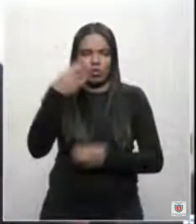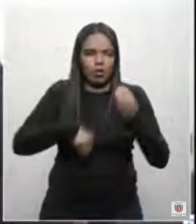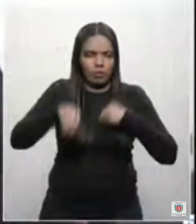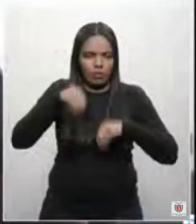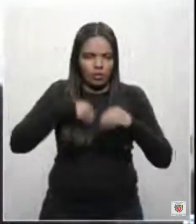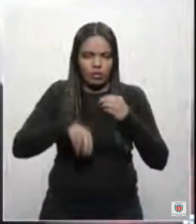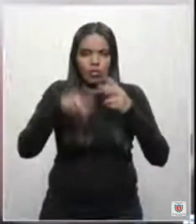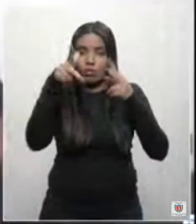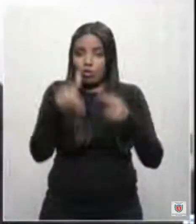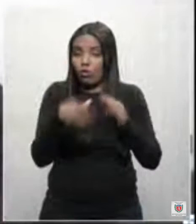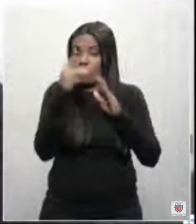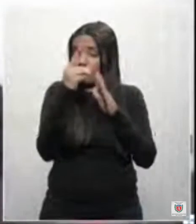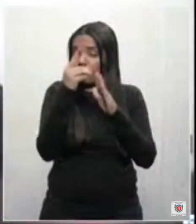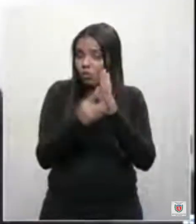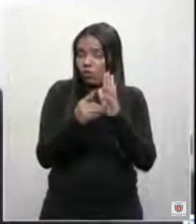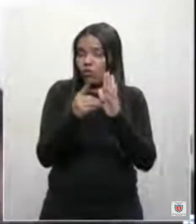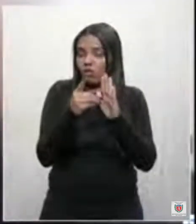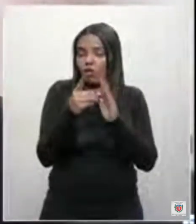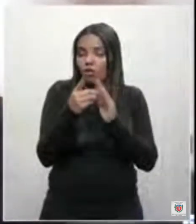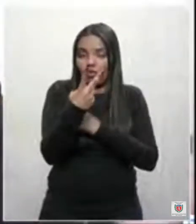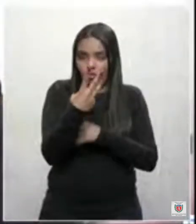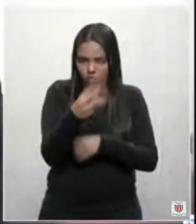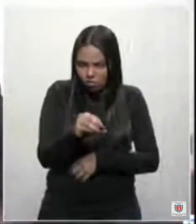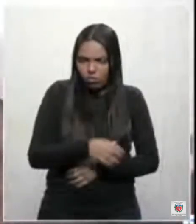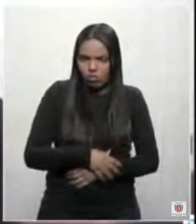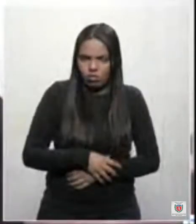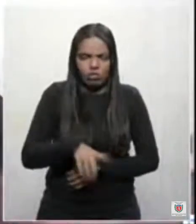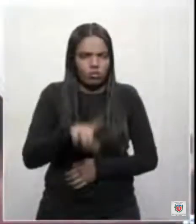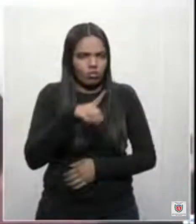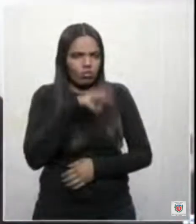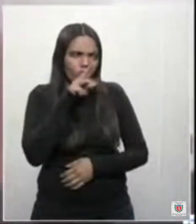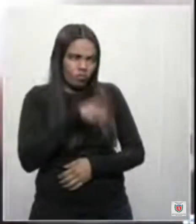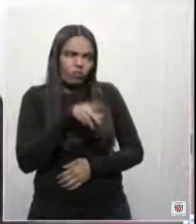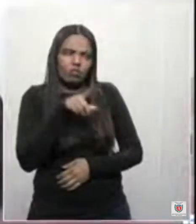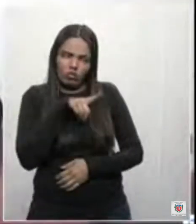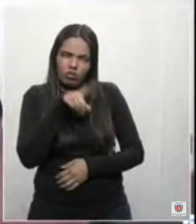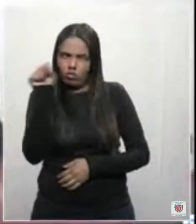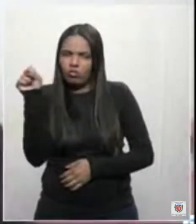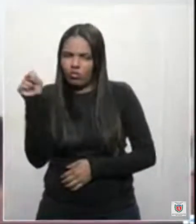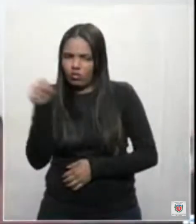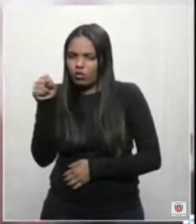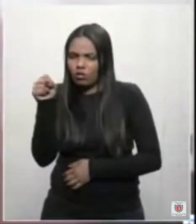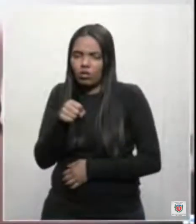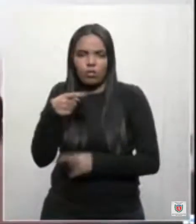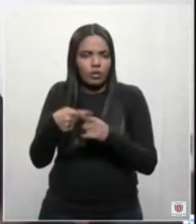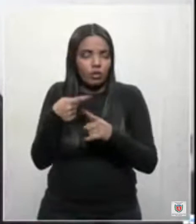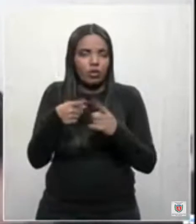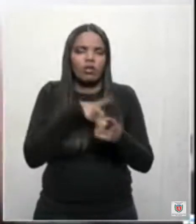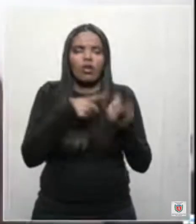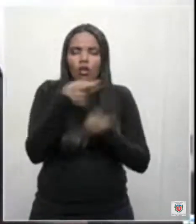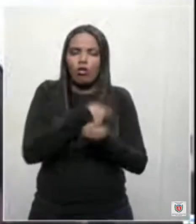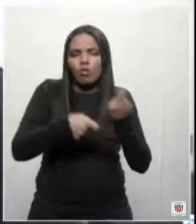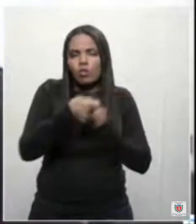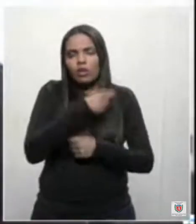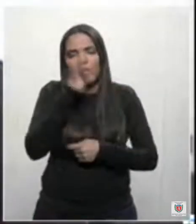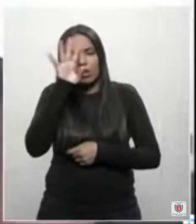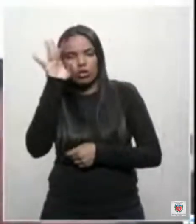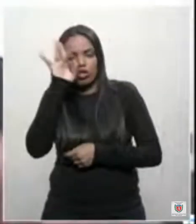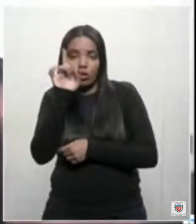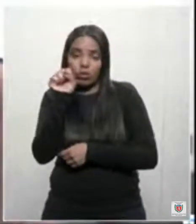Bom, tem uma resposta, dizendo que o Keynes respondia certamente, tem observado alguns economistas montando céticos essa possibilidade, mas